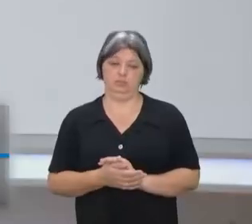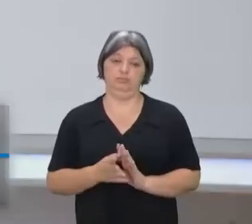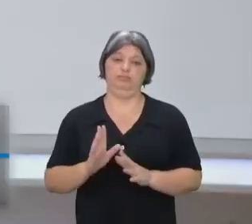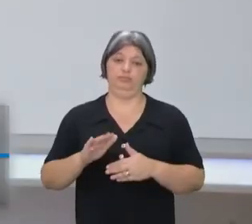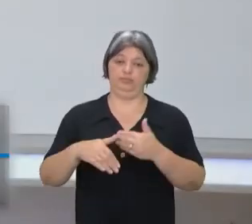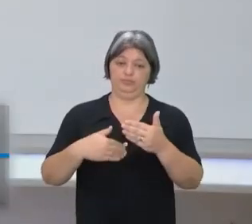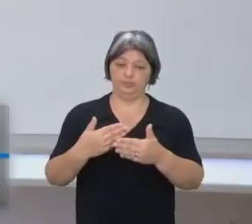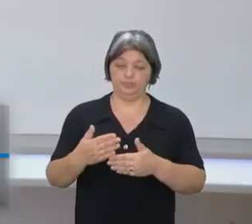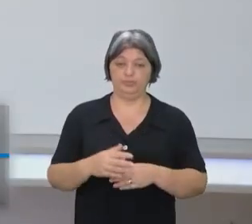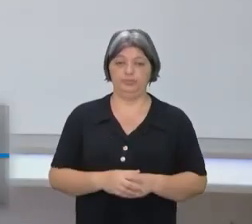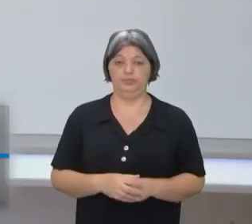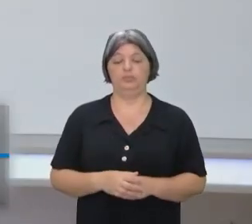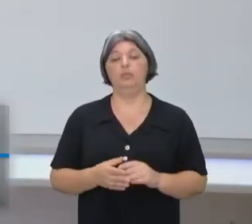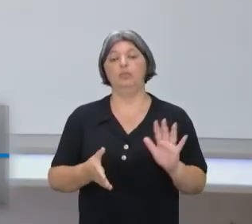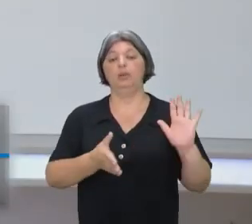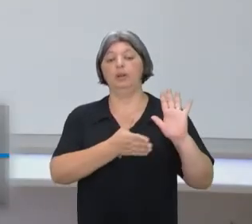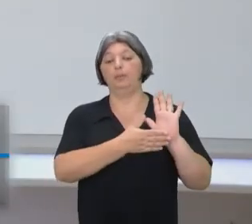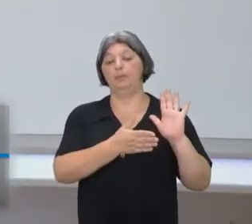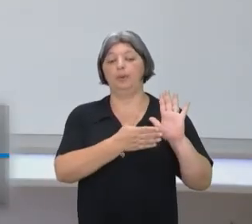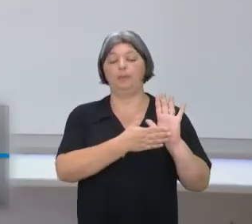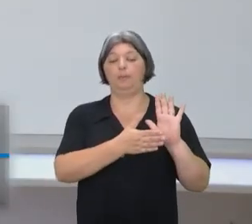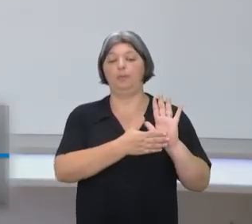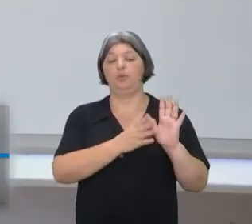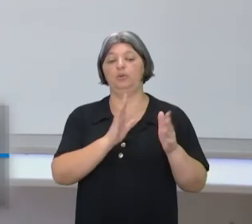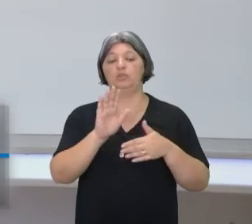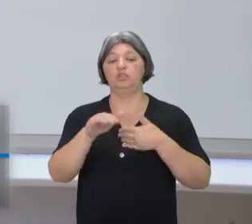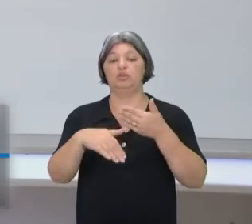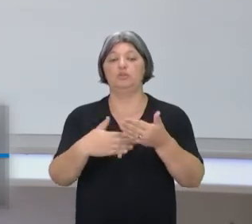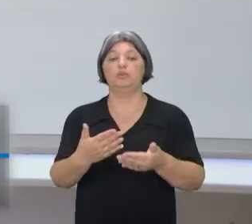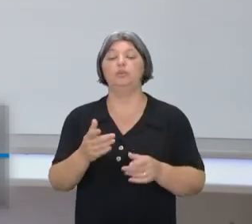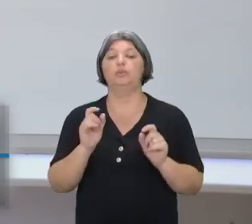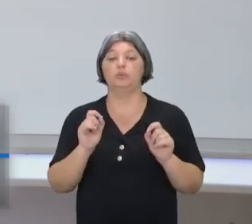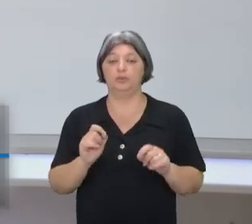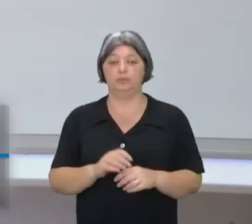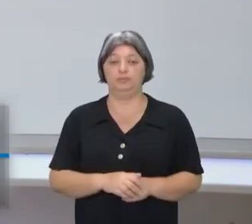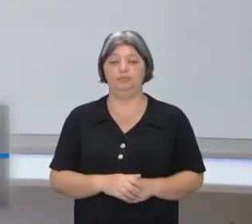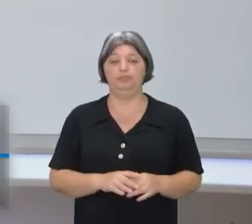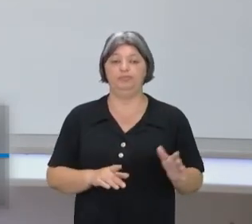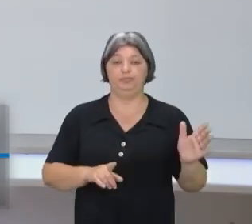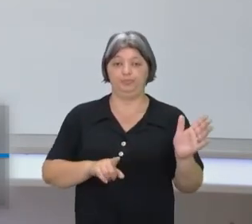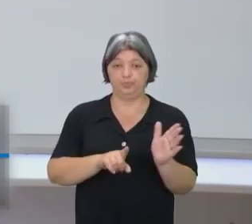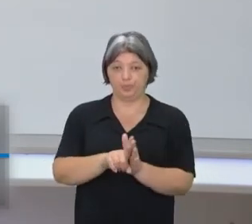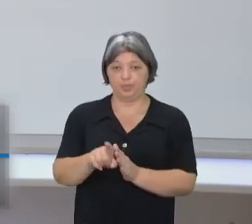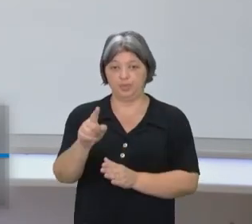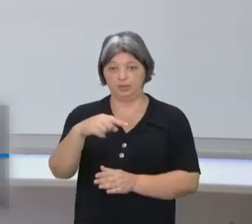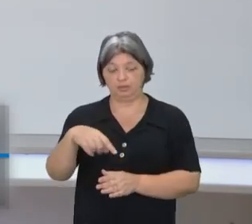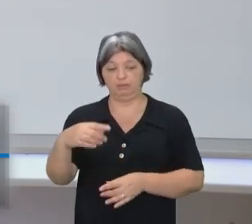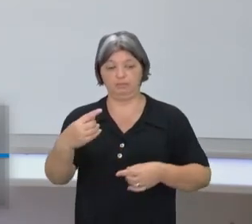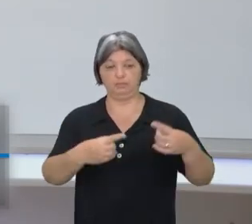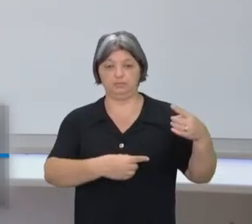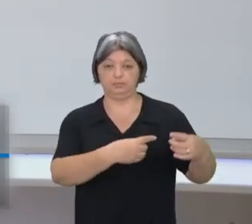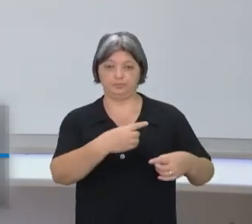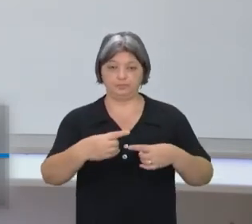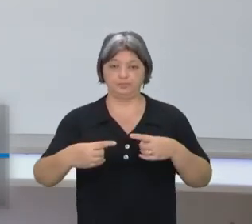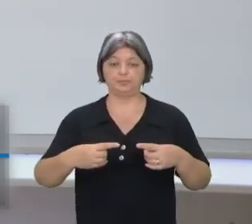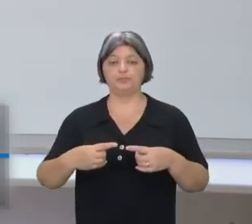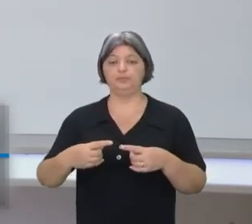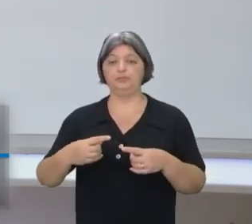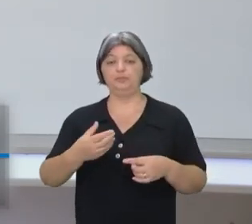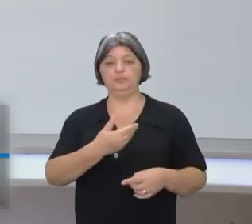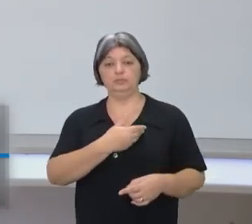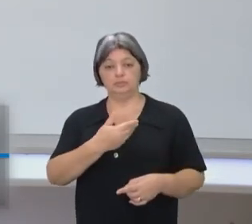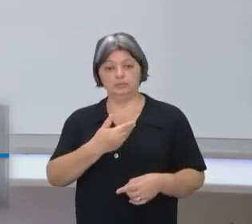desdobramento. O que seria essa proposta de desdobramento? São questões para vocês discutirem aí com os seus